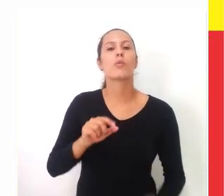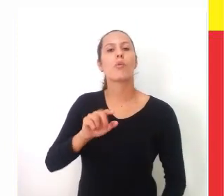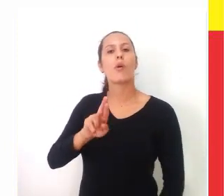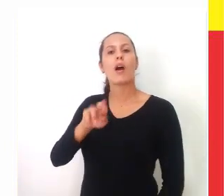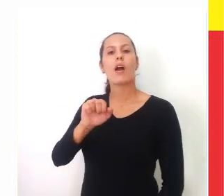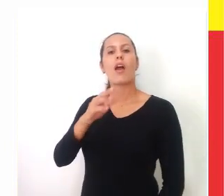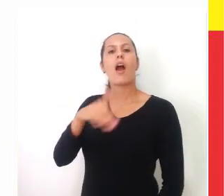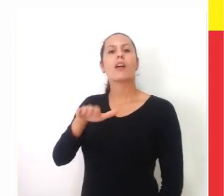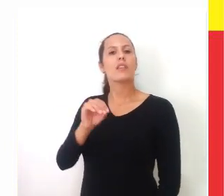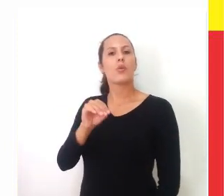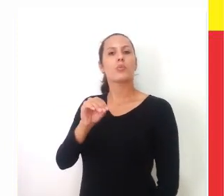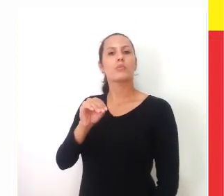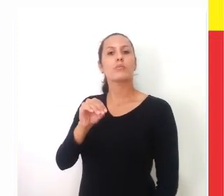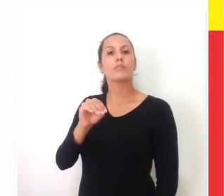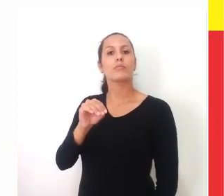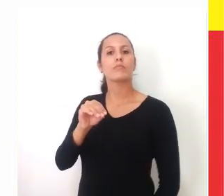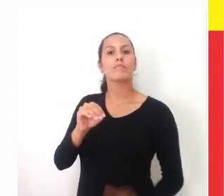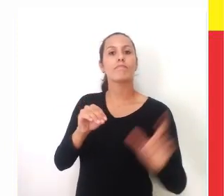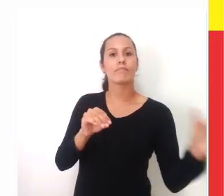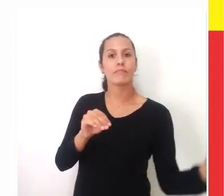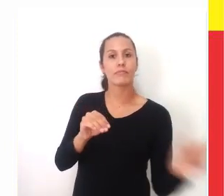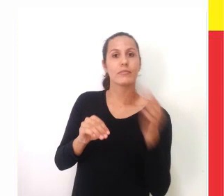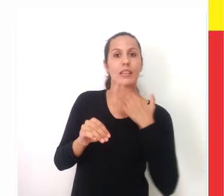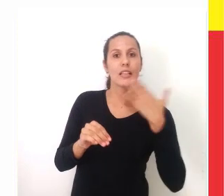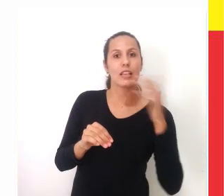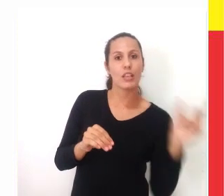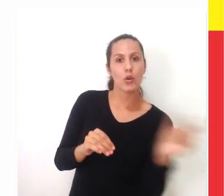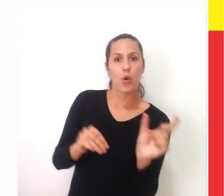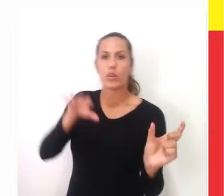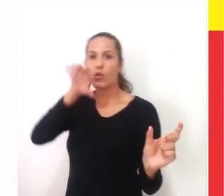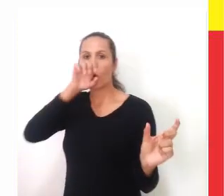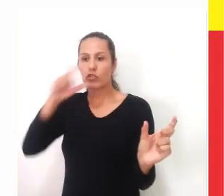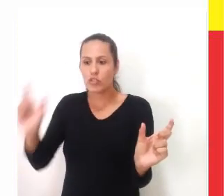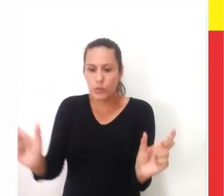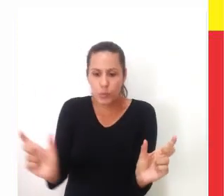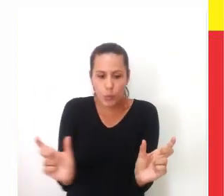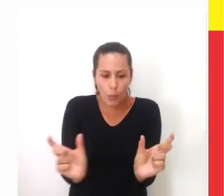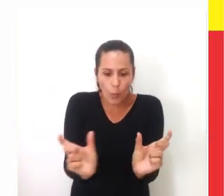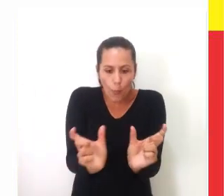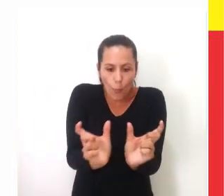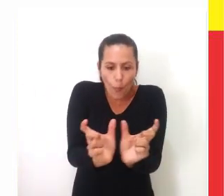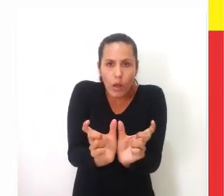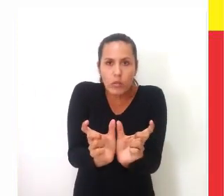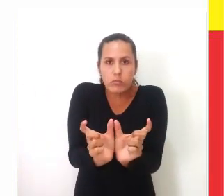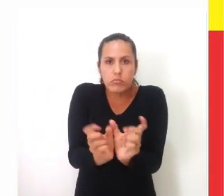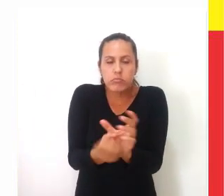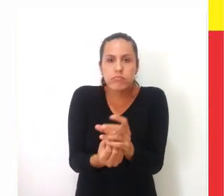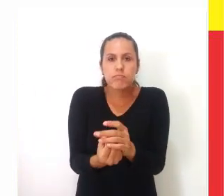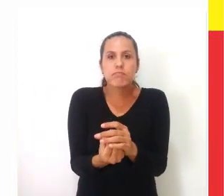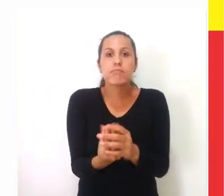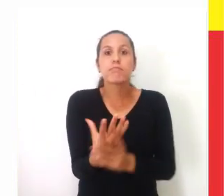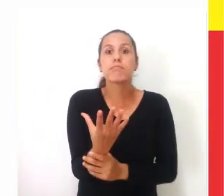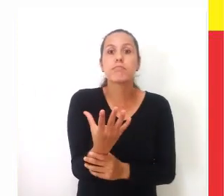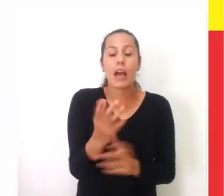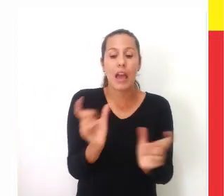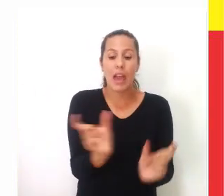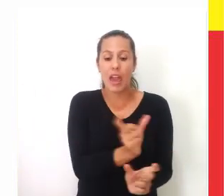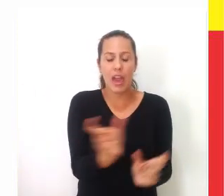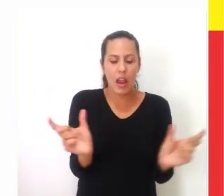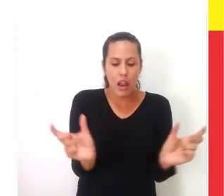uma reação. Quando eu misturo glicose e oxigênio, vai haver